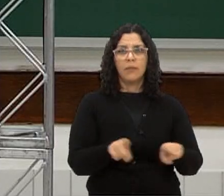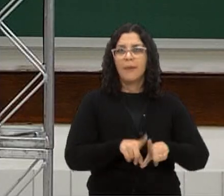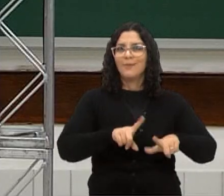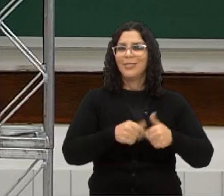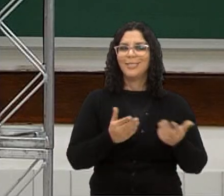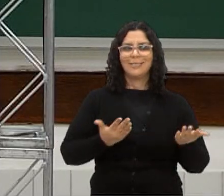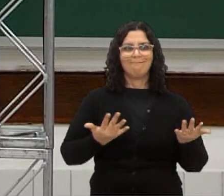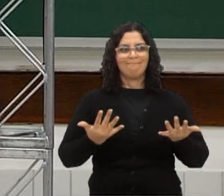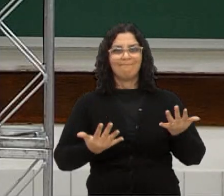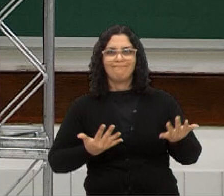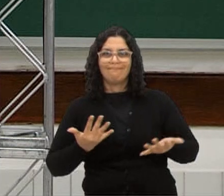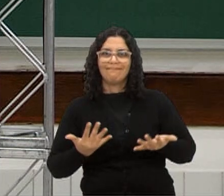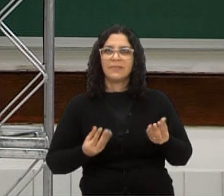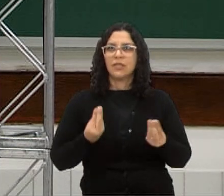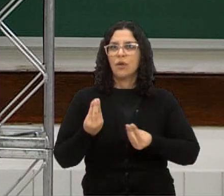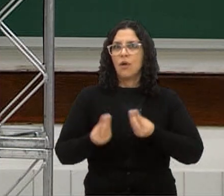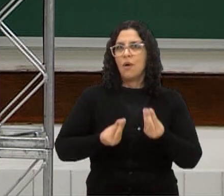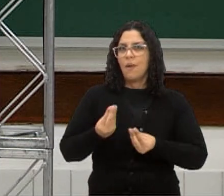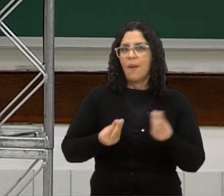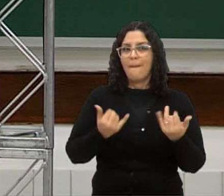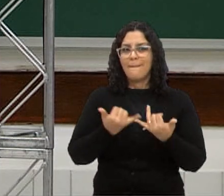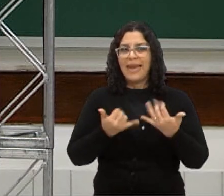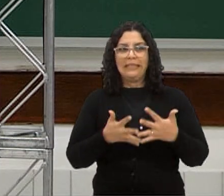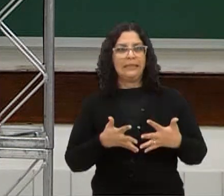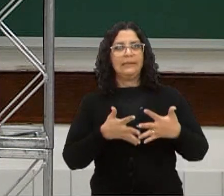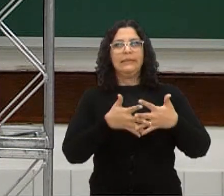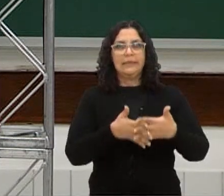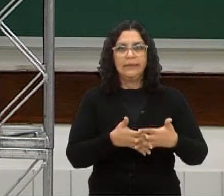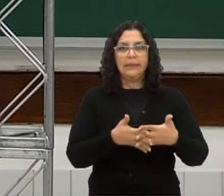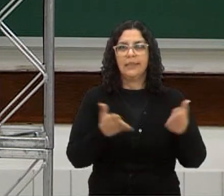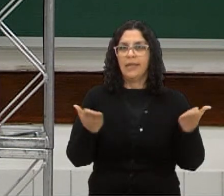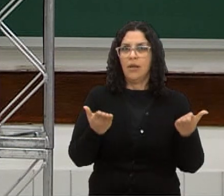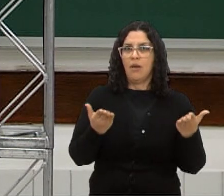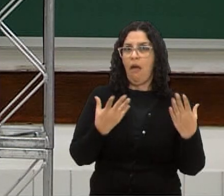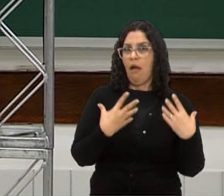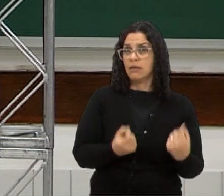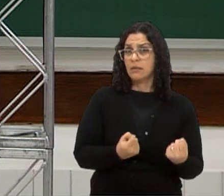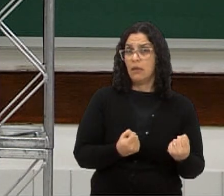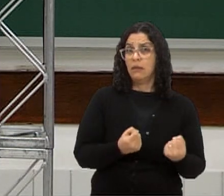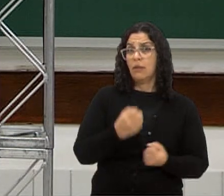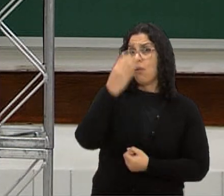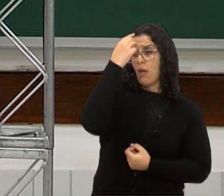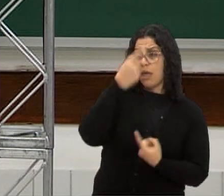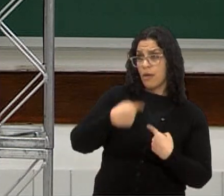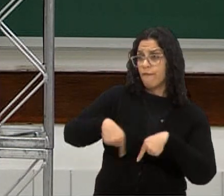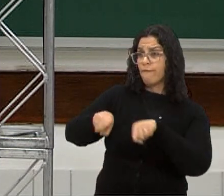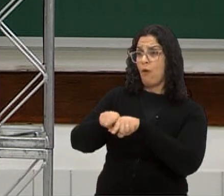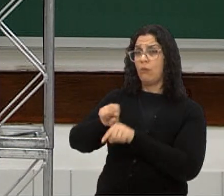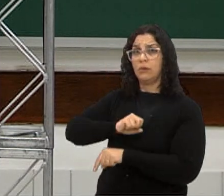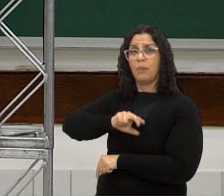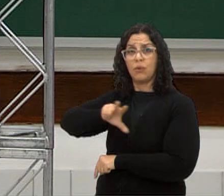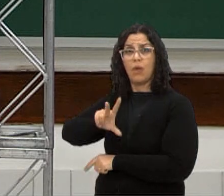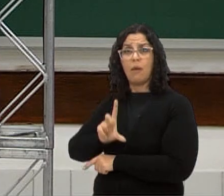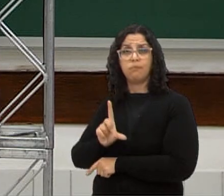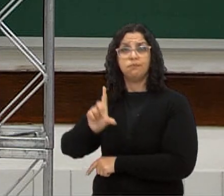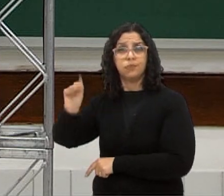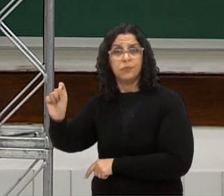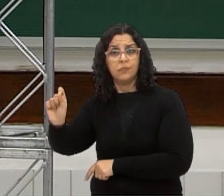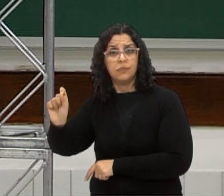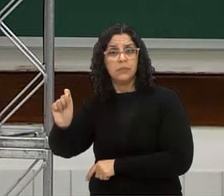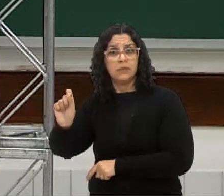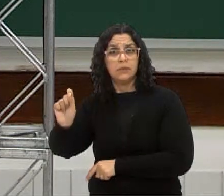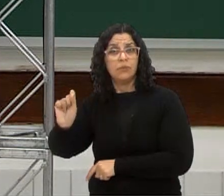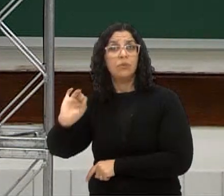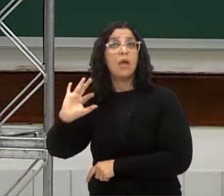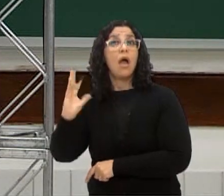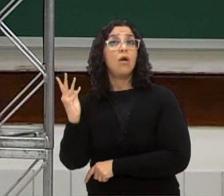aquele impasse, aquele clima de indecisão. Puxa, se Dom Pedro voltar, o que vai ser do Brasil? Certo?